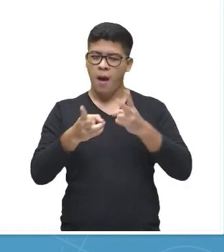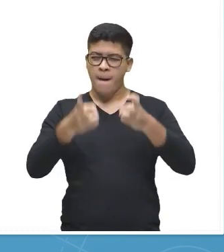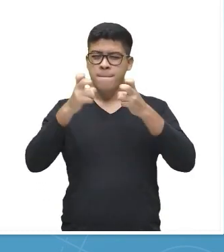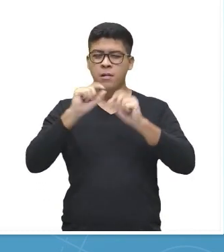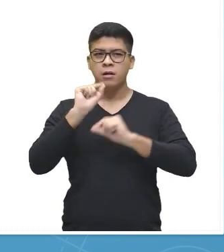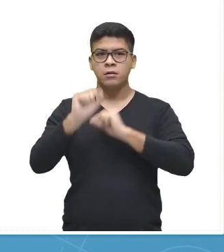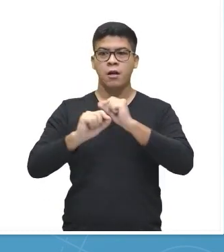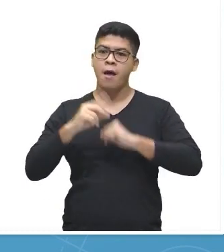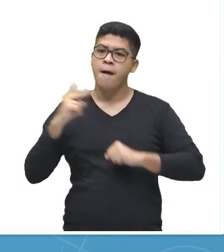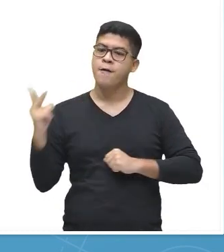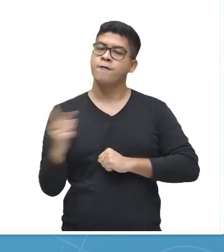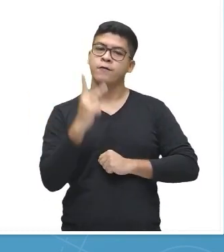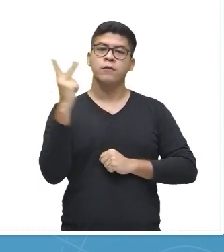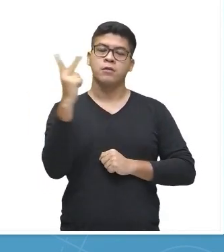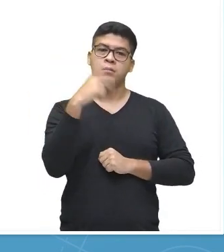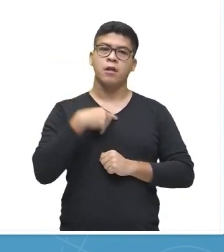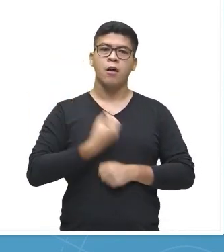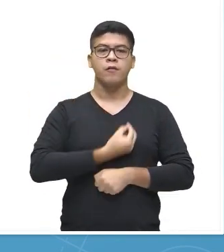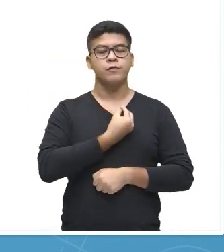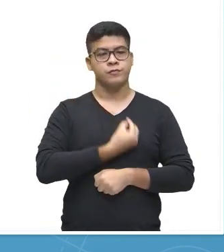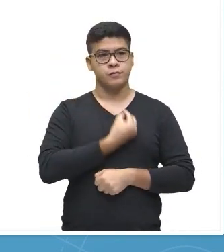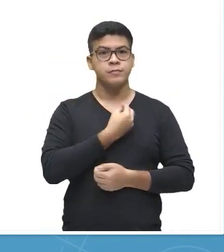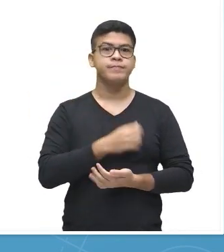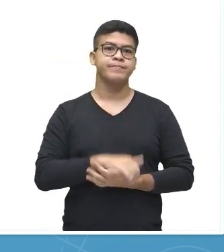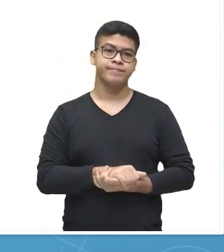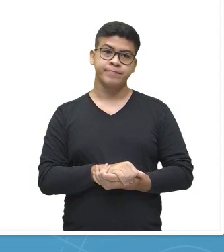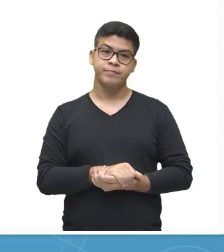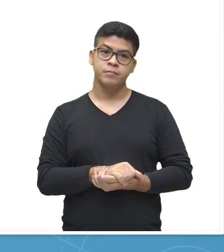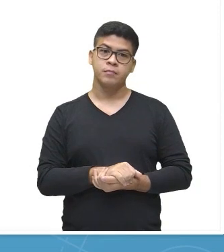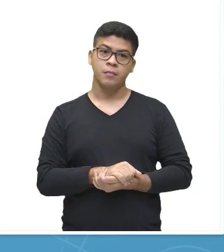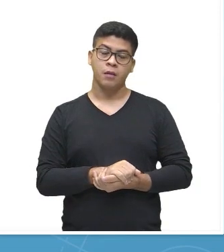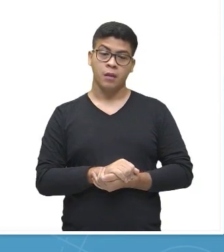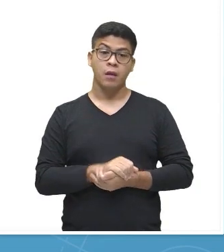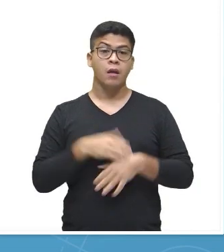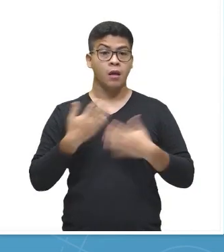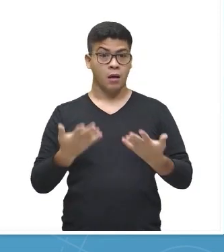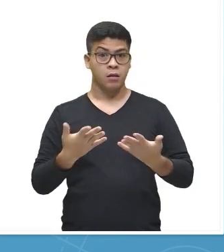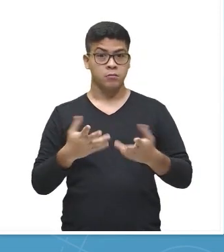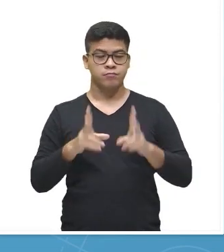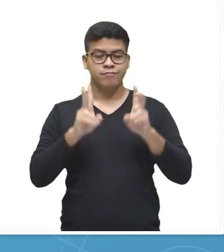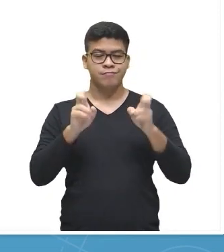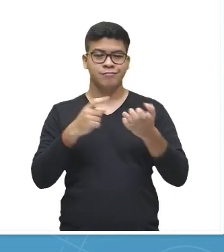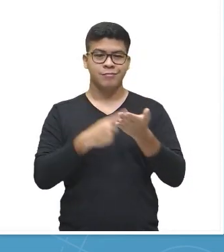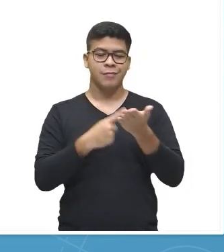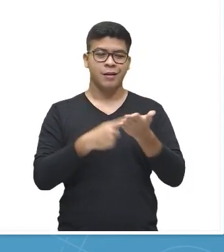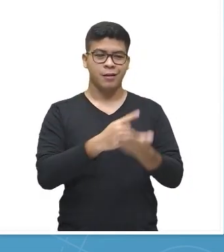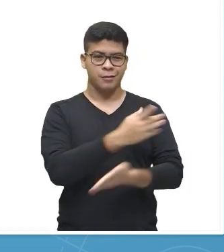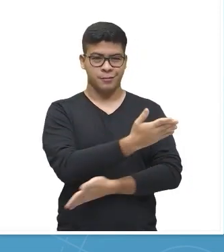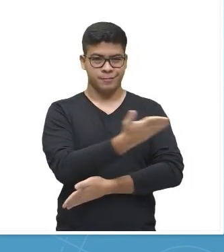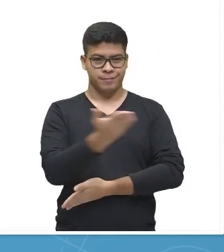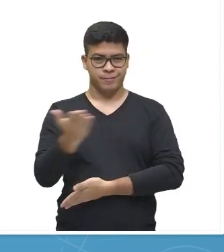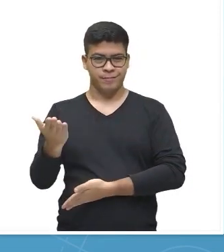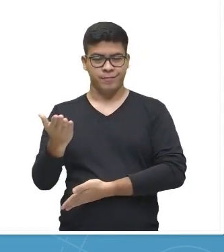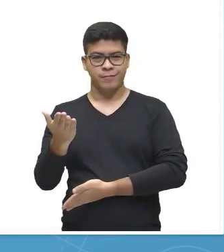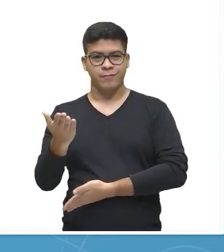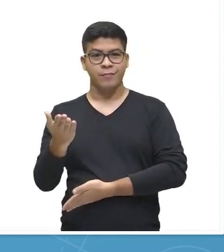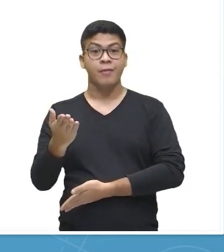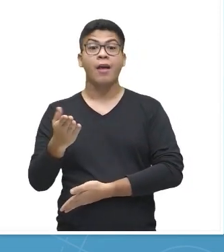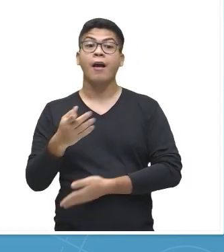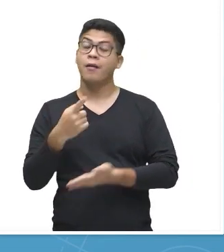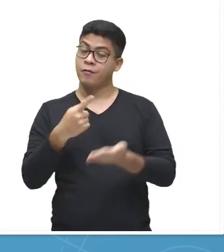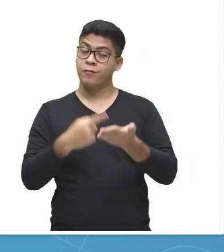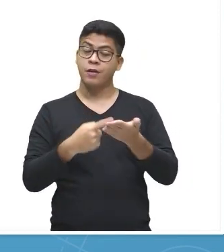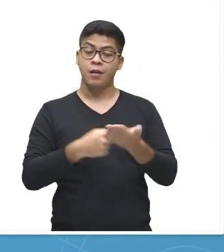devemos valorizar a vida. Então, fica para mim este convite, para cada um fica para